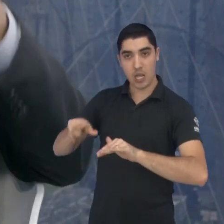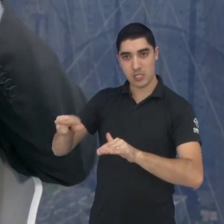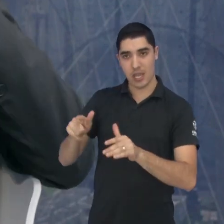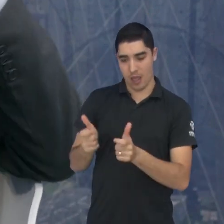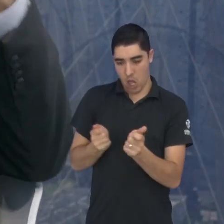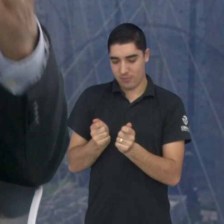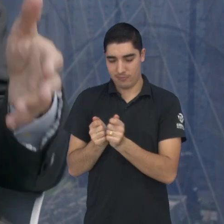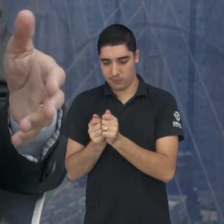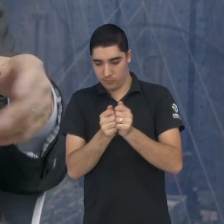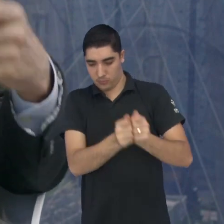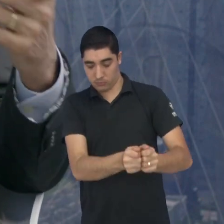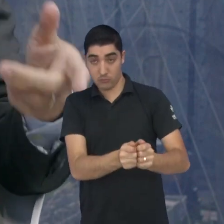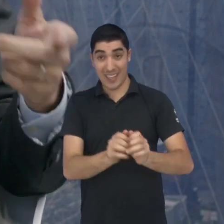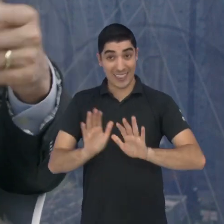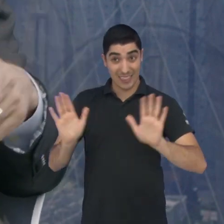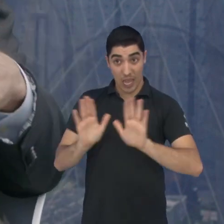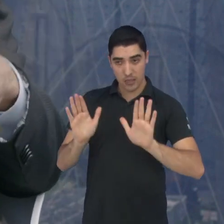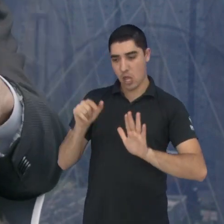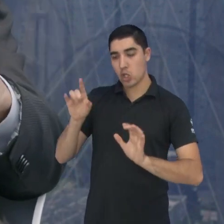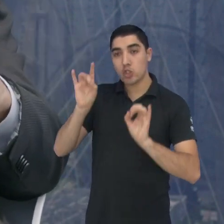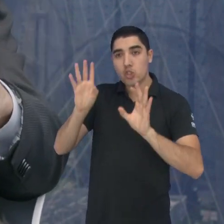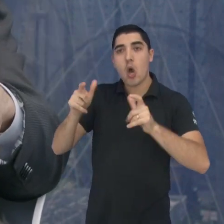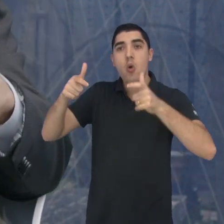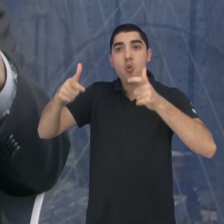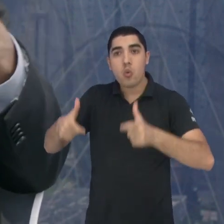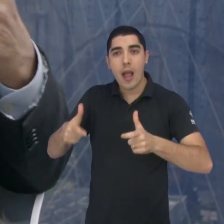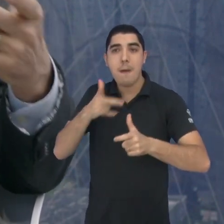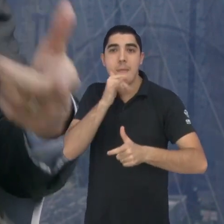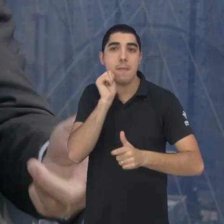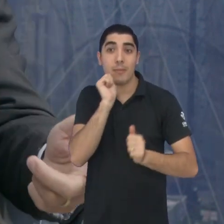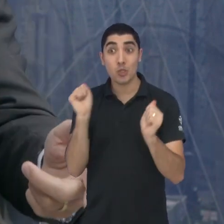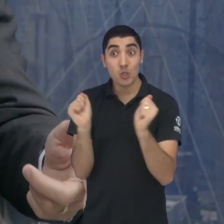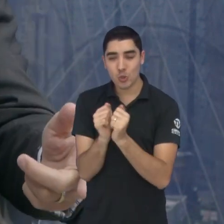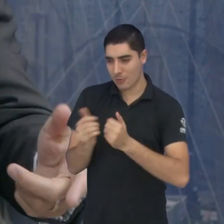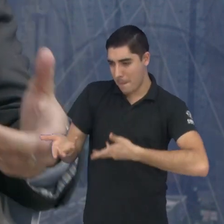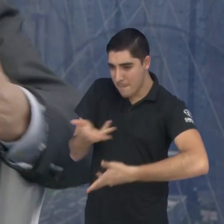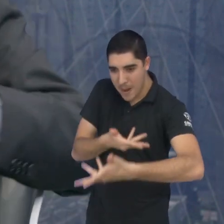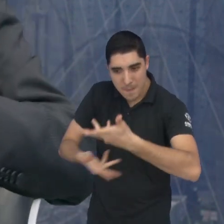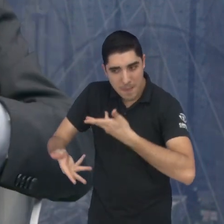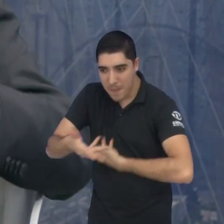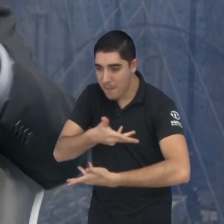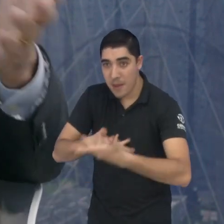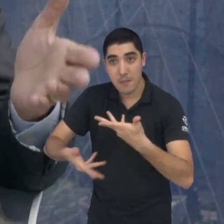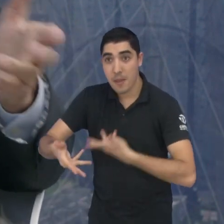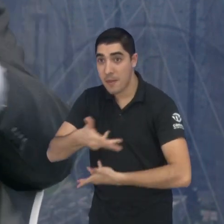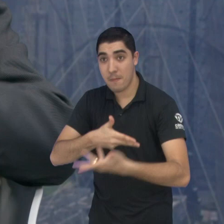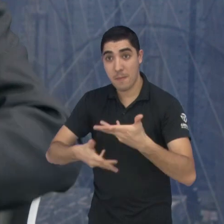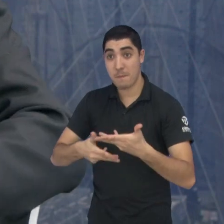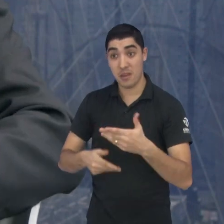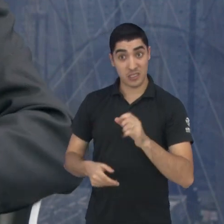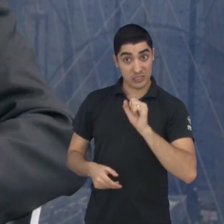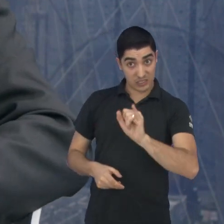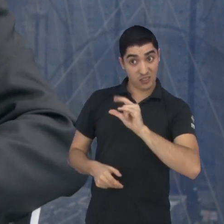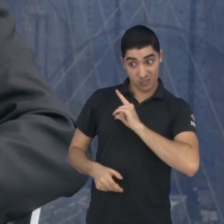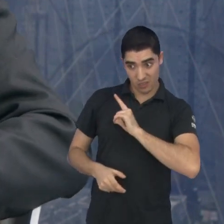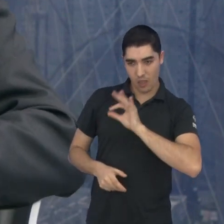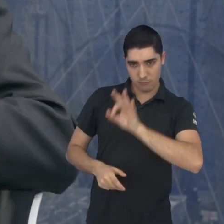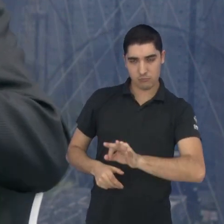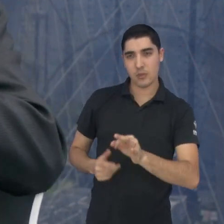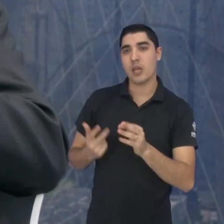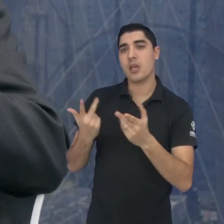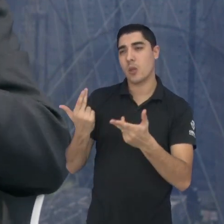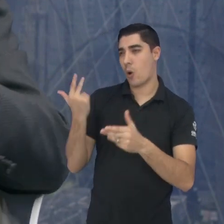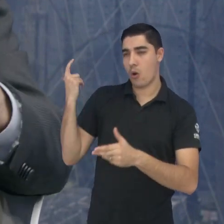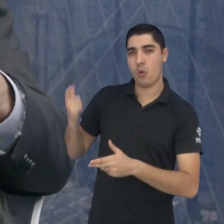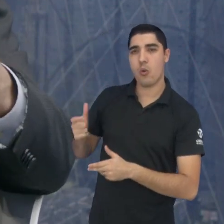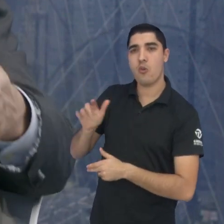claro, estimulada pela presença dos pais que se comportam dessa forma, né? E como bem disse o Fernando, as